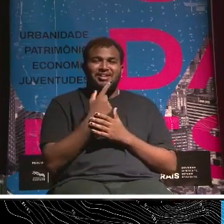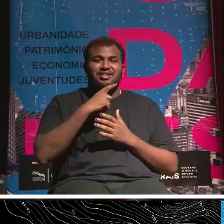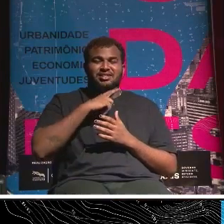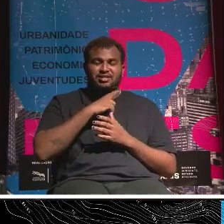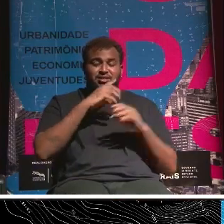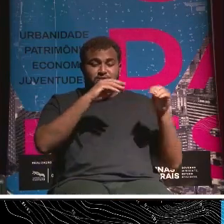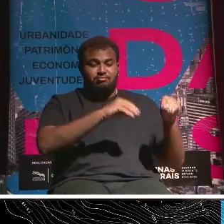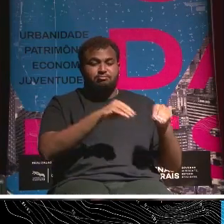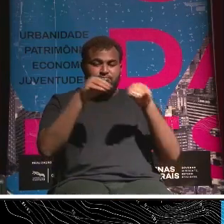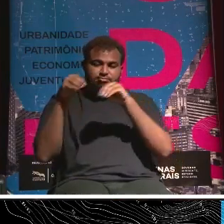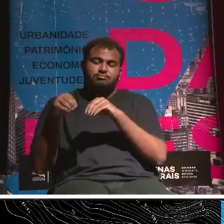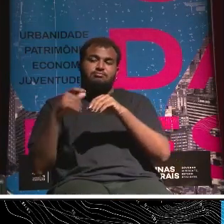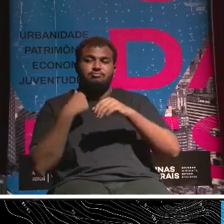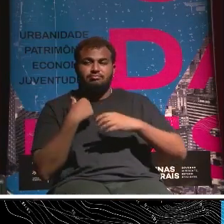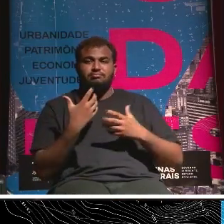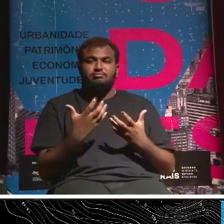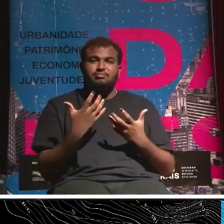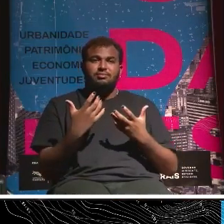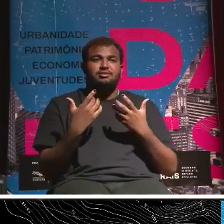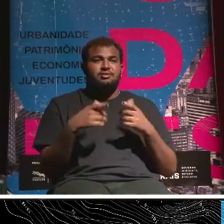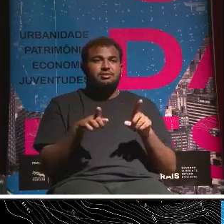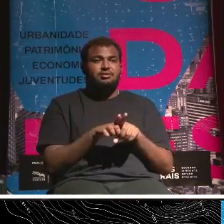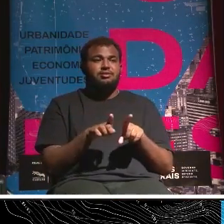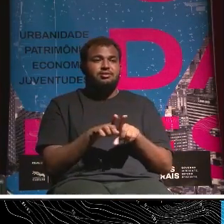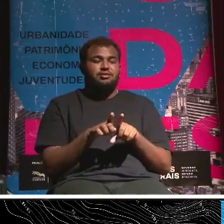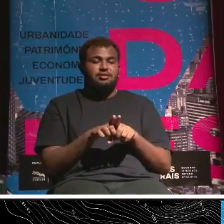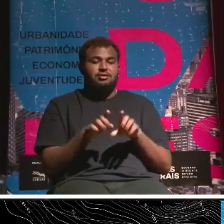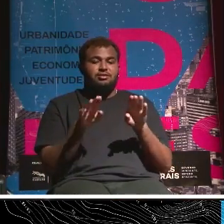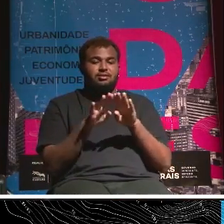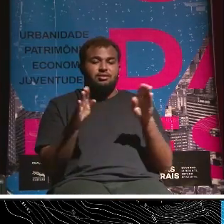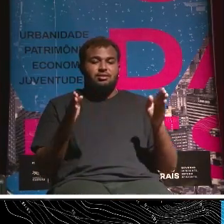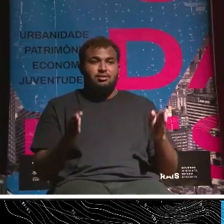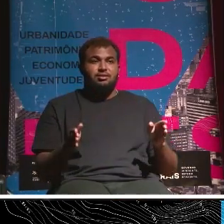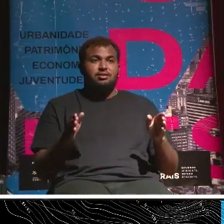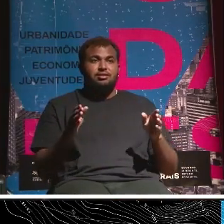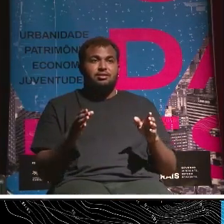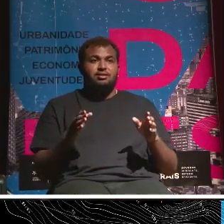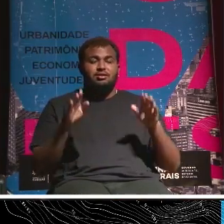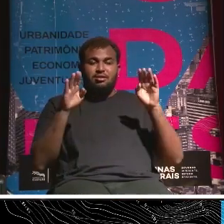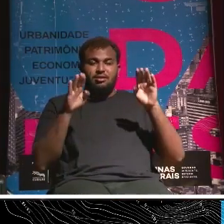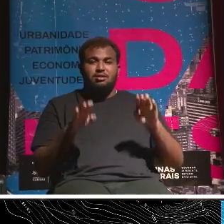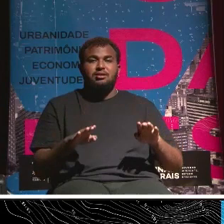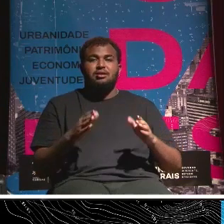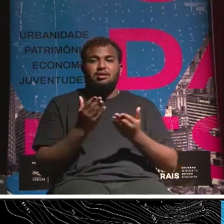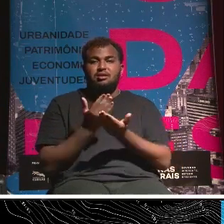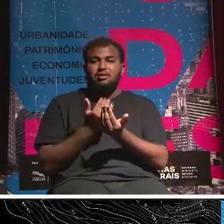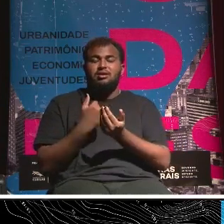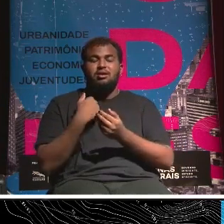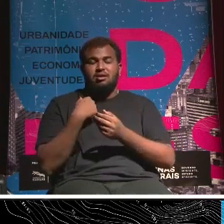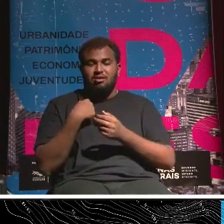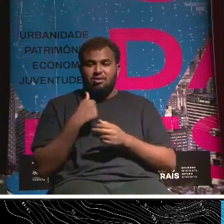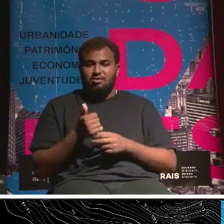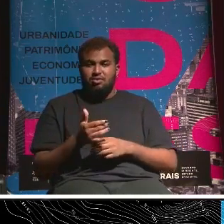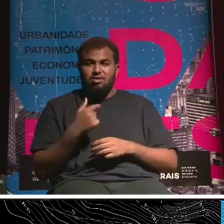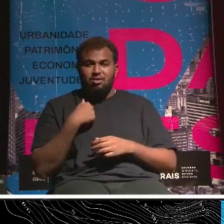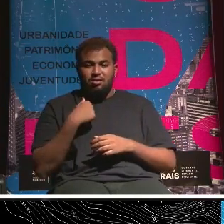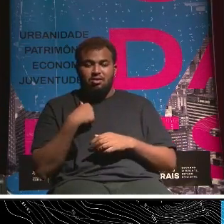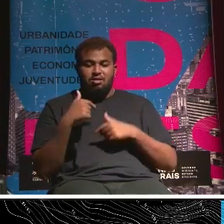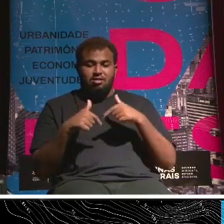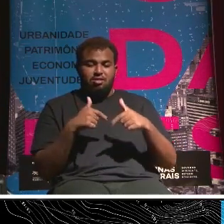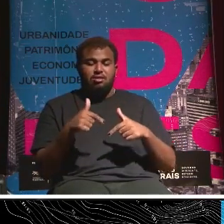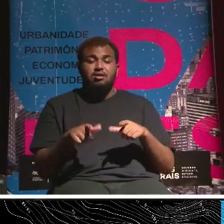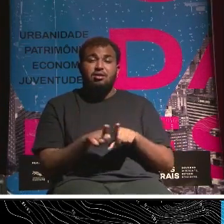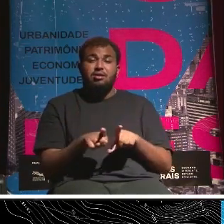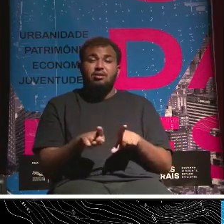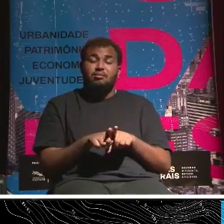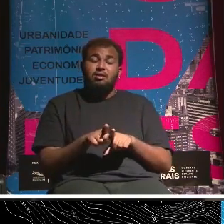outro lugar. Eu poderia, sim, estar na mesa da tarde, por exemplo, falando sobre juventudes, que é um lugar também que eu atuo, que eu trabalho, mas que também a juventude